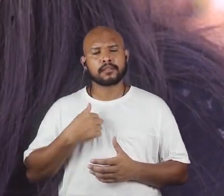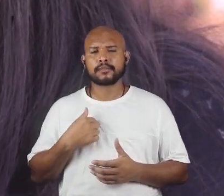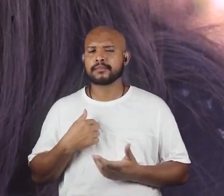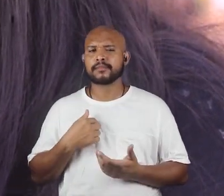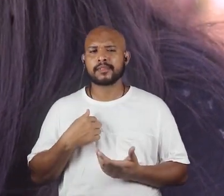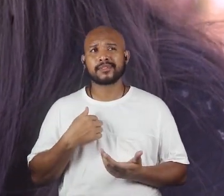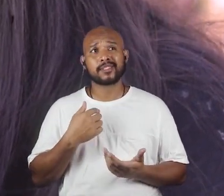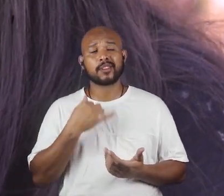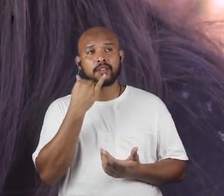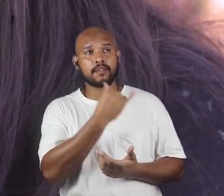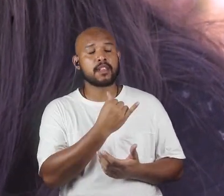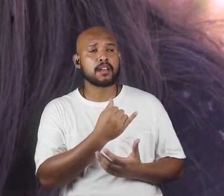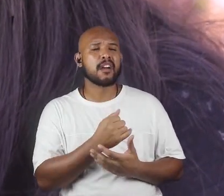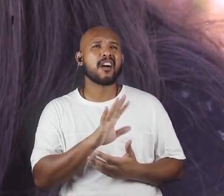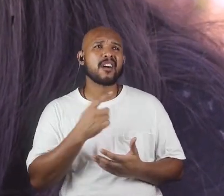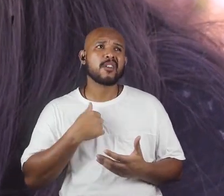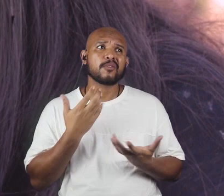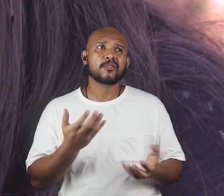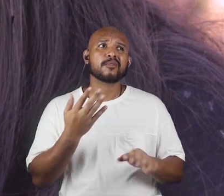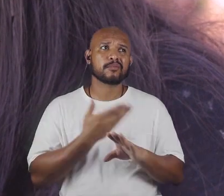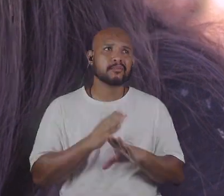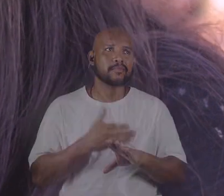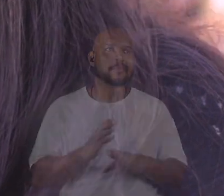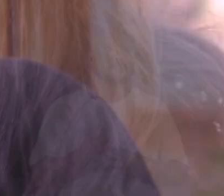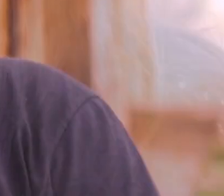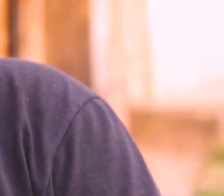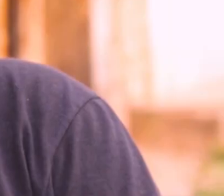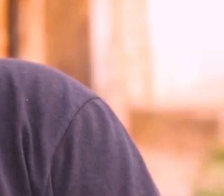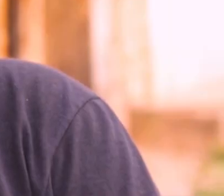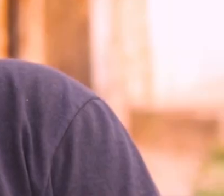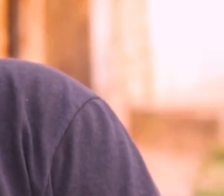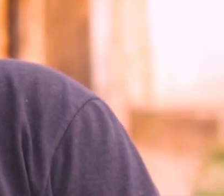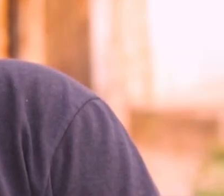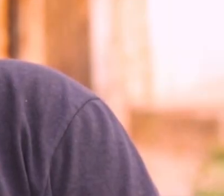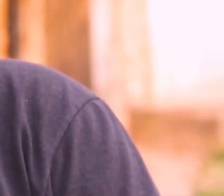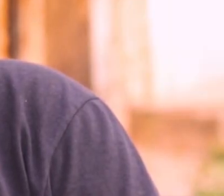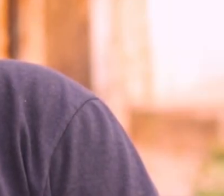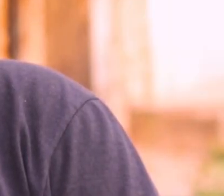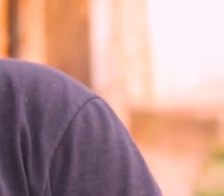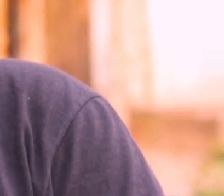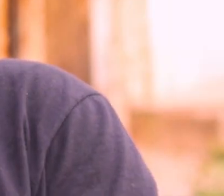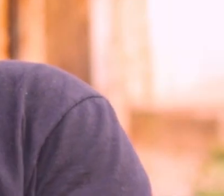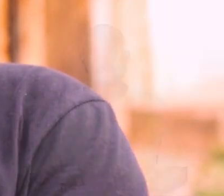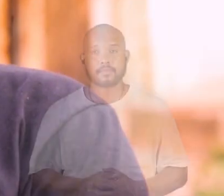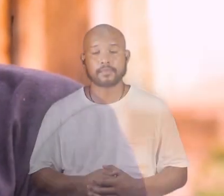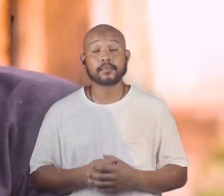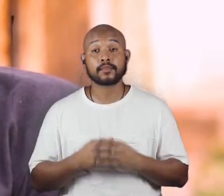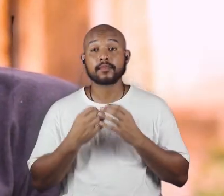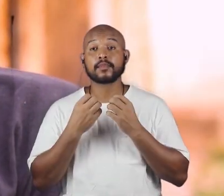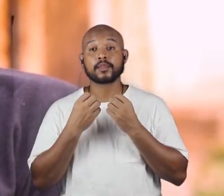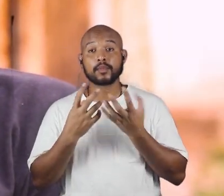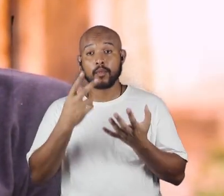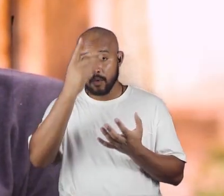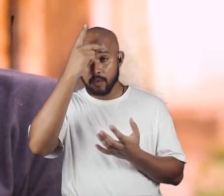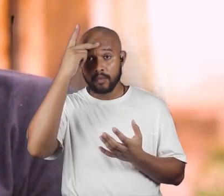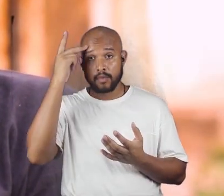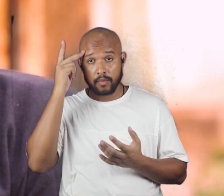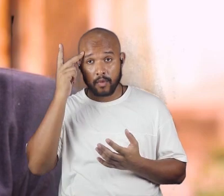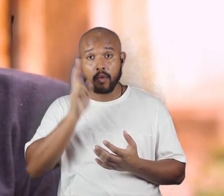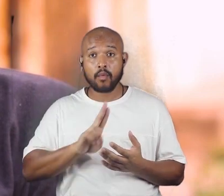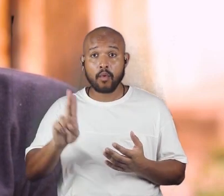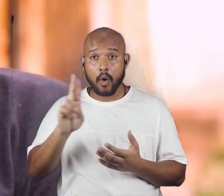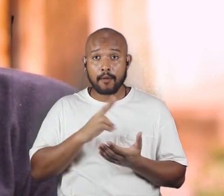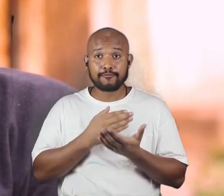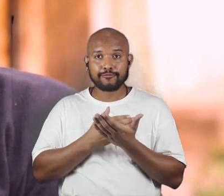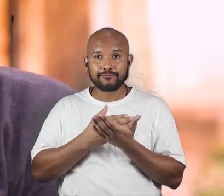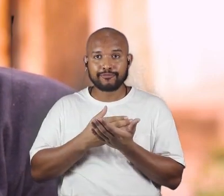assim, eu fui falei para ela, né, que eu queria tentar. A pessoa que precisa de entrar numa universidade,